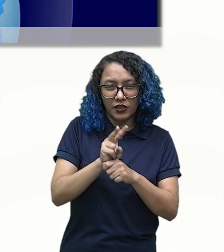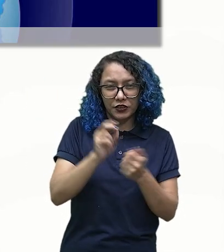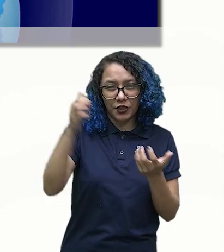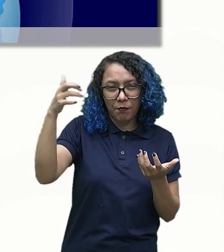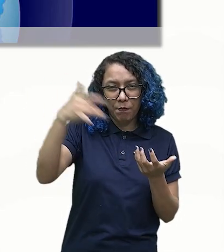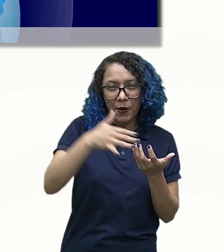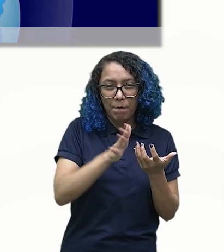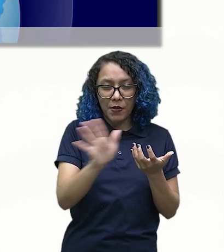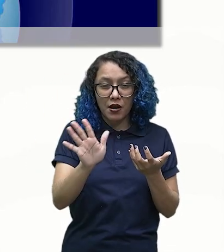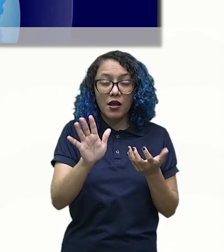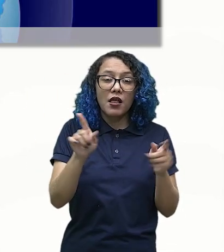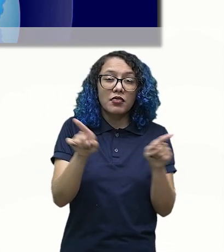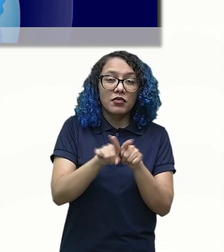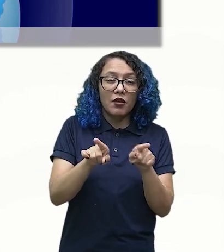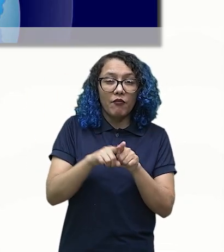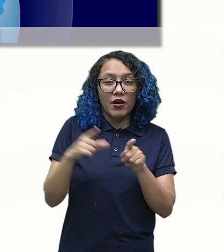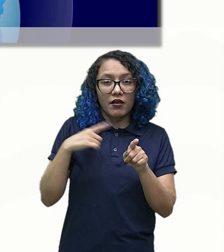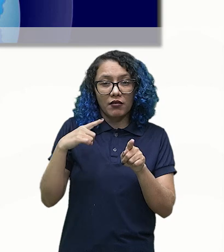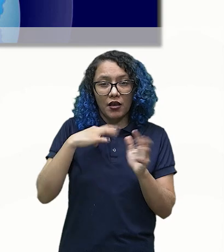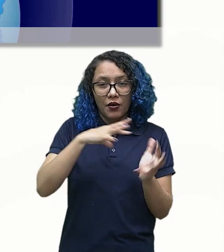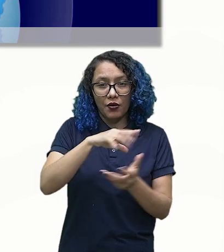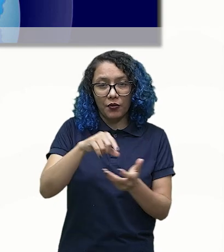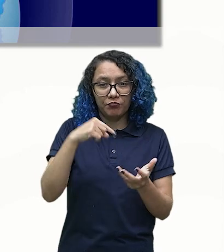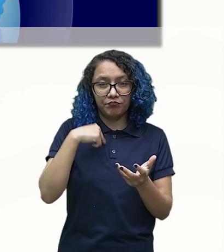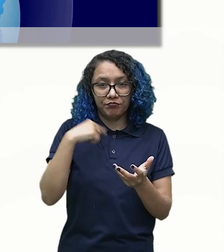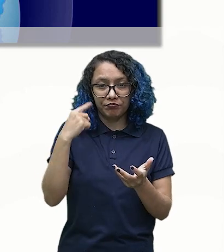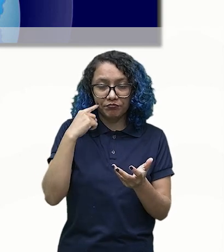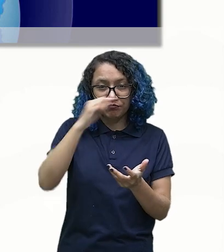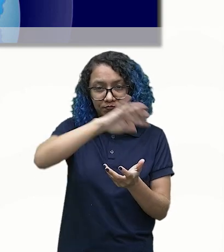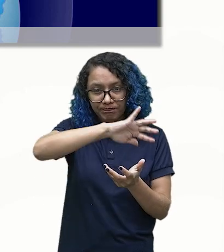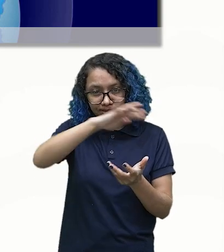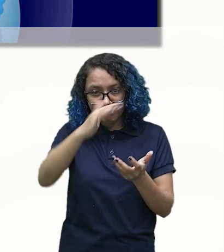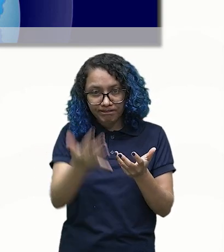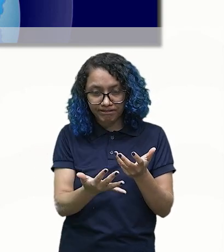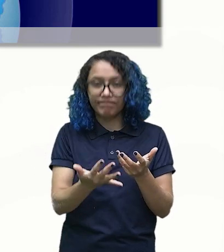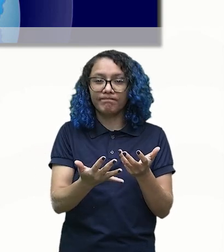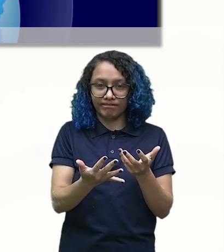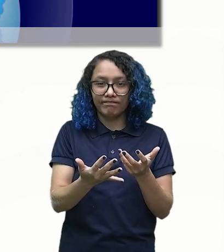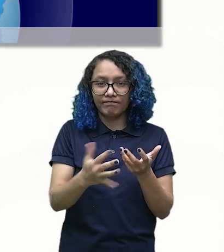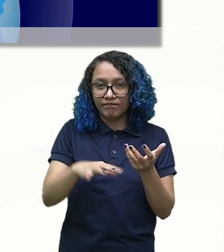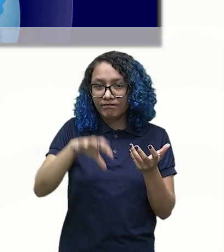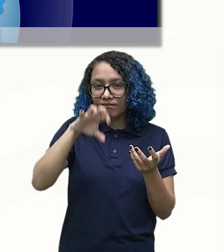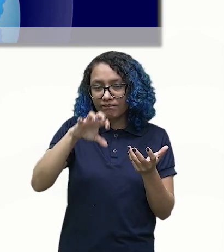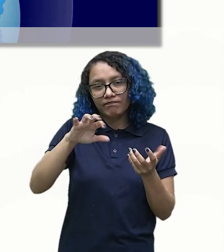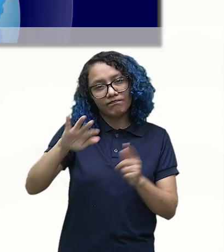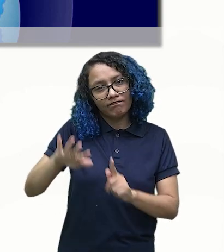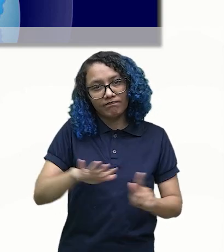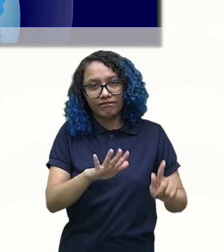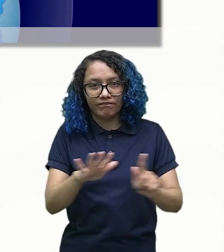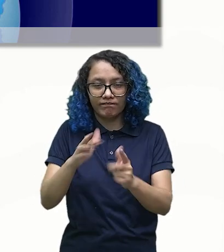solares. Mas o que mais a gente percebe nessa imagem para compreender? Temos o nosso planeta, temos essa